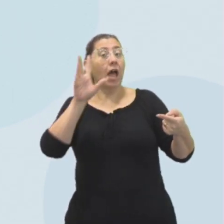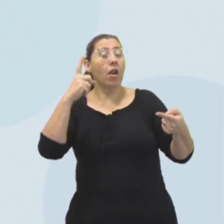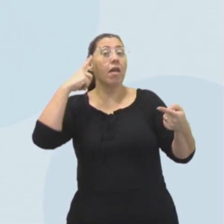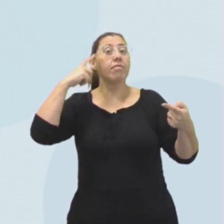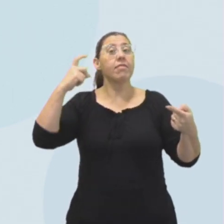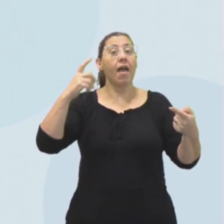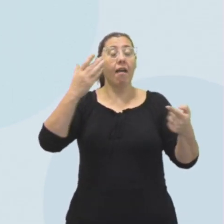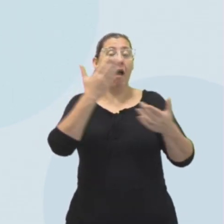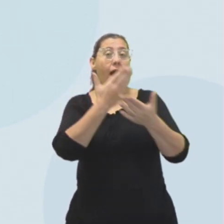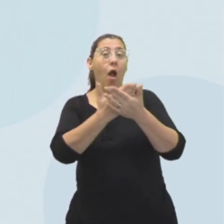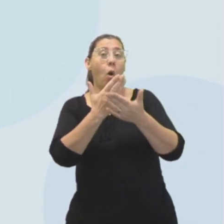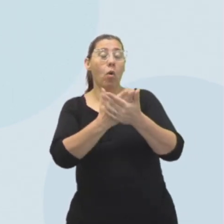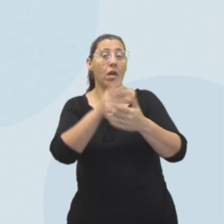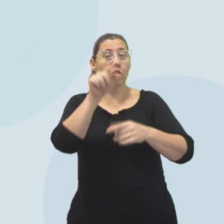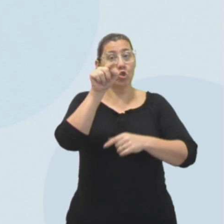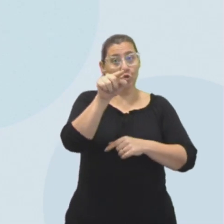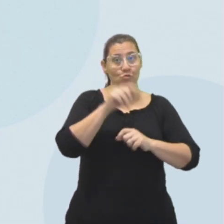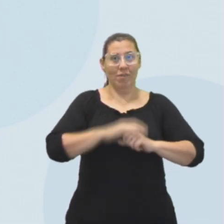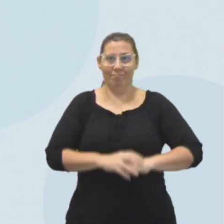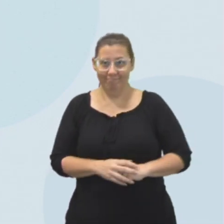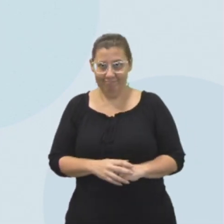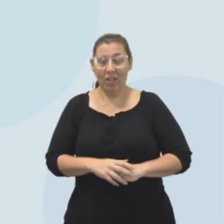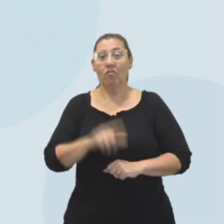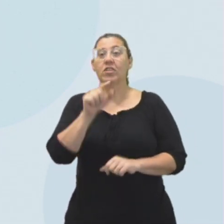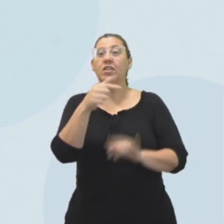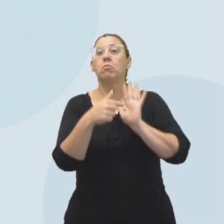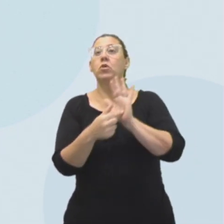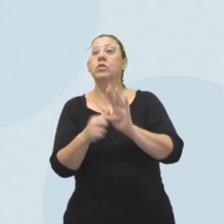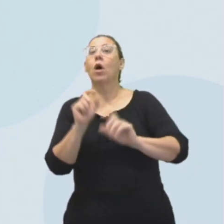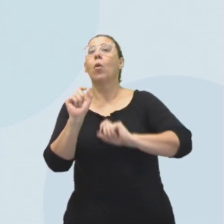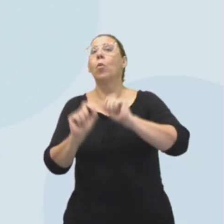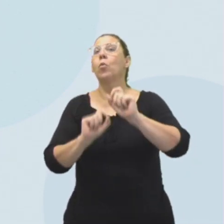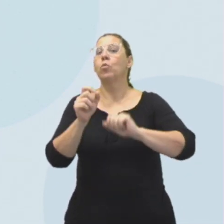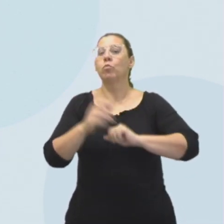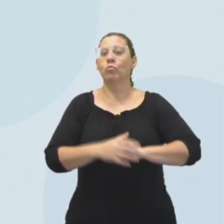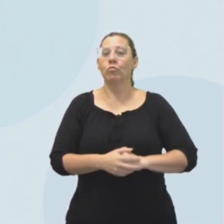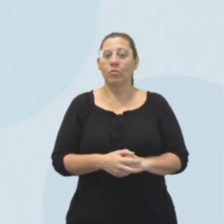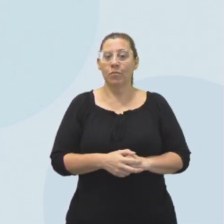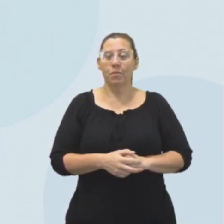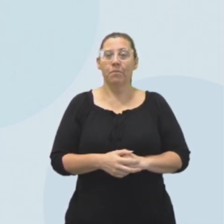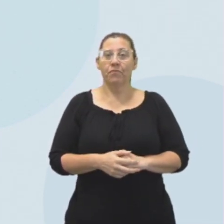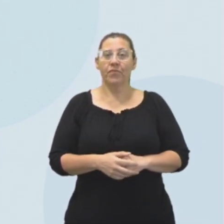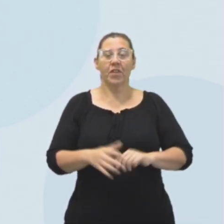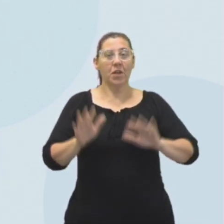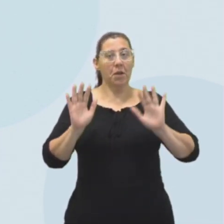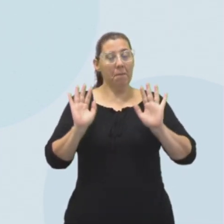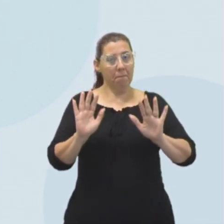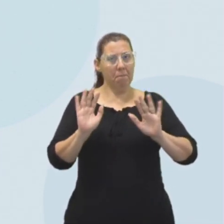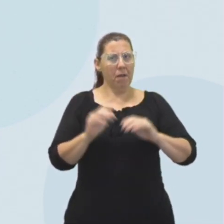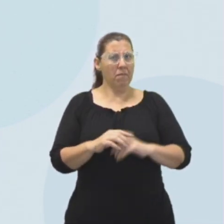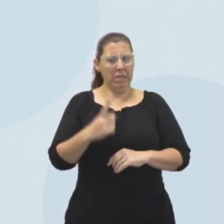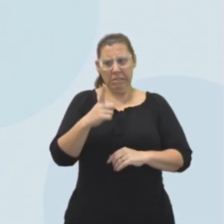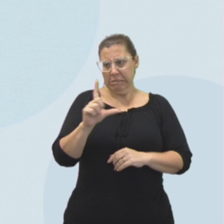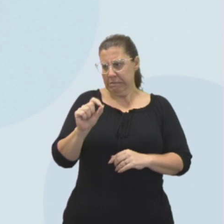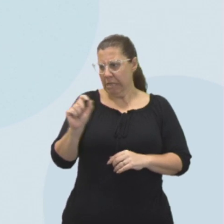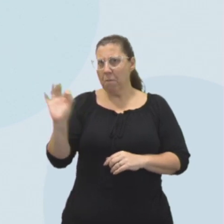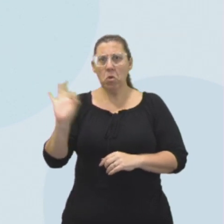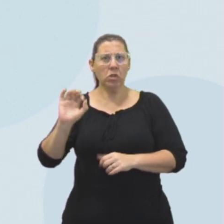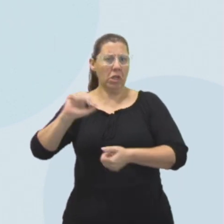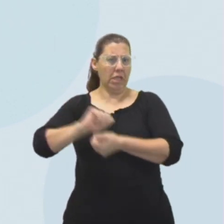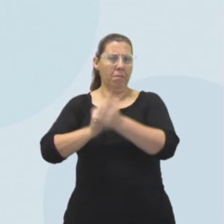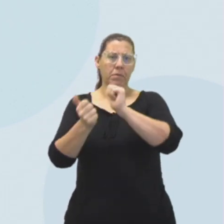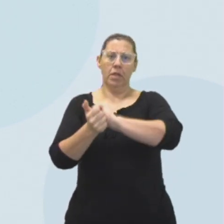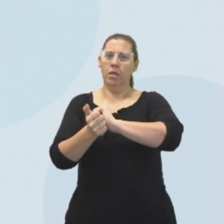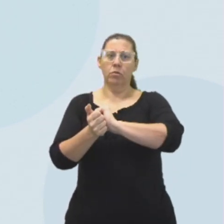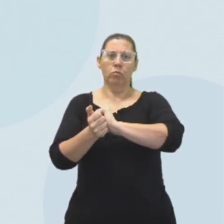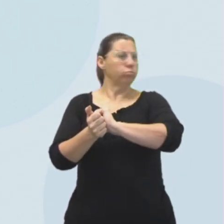da sua aula, a intencionalidade da sua aula. Mas nenhum vídeo deve estar 100% adequado.